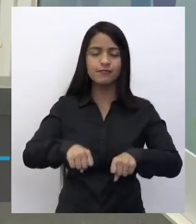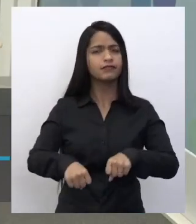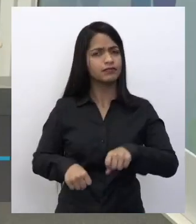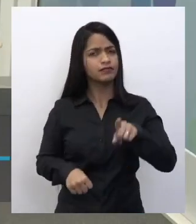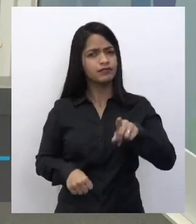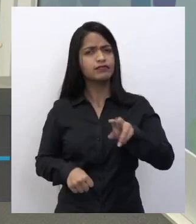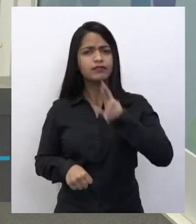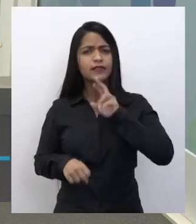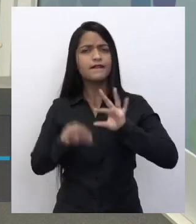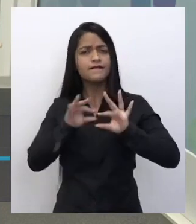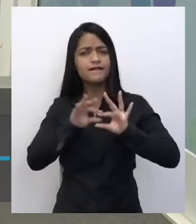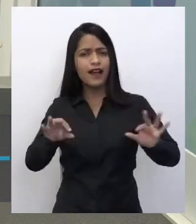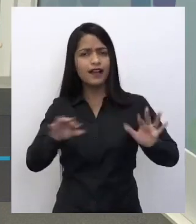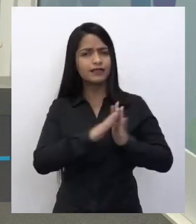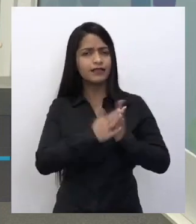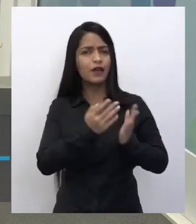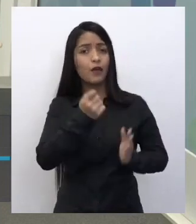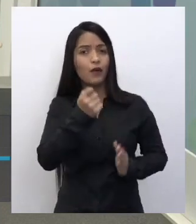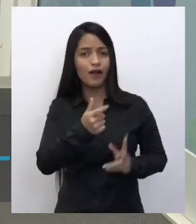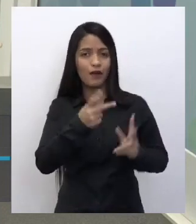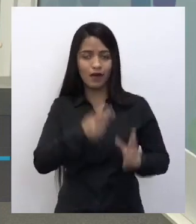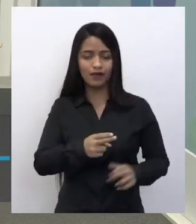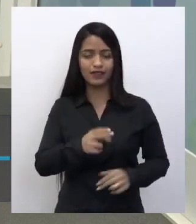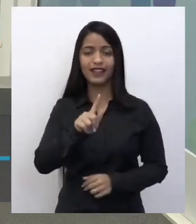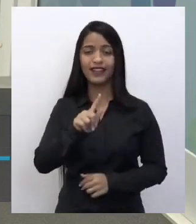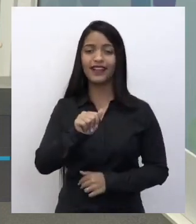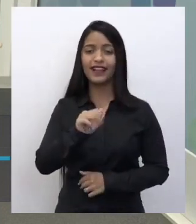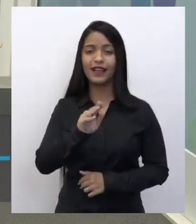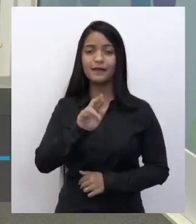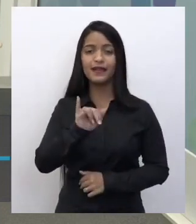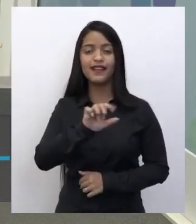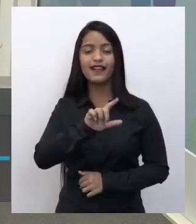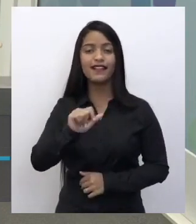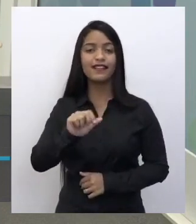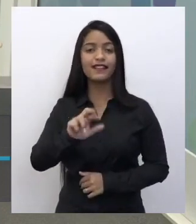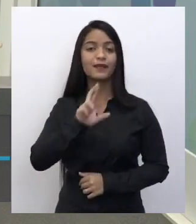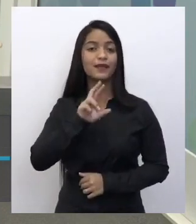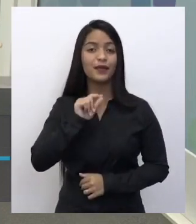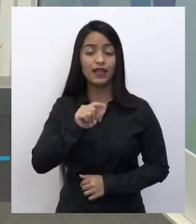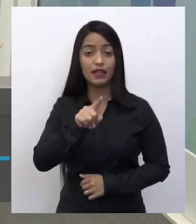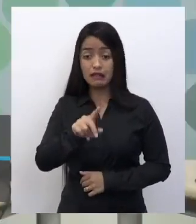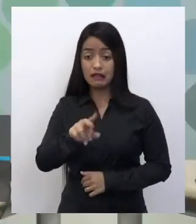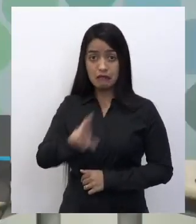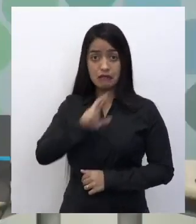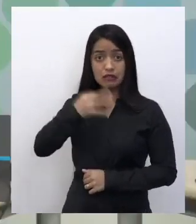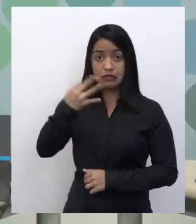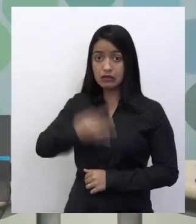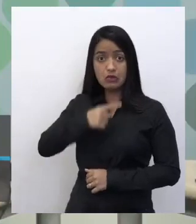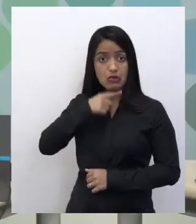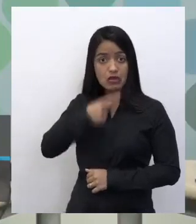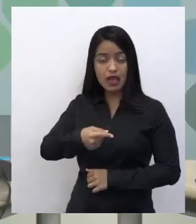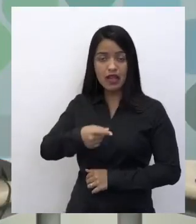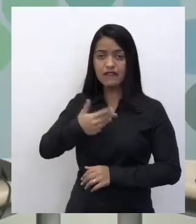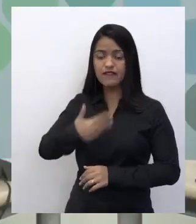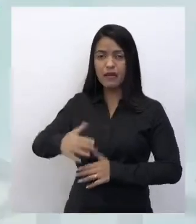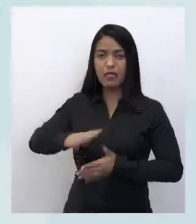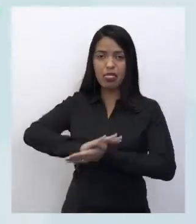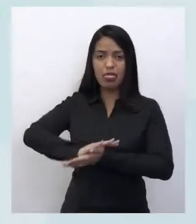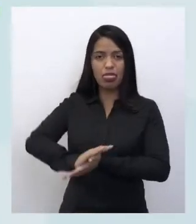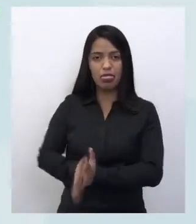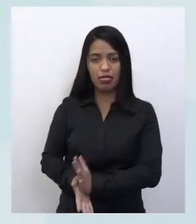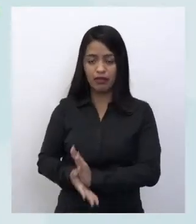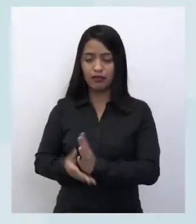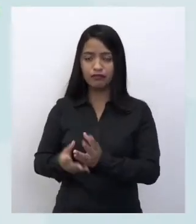a Gabriela, virava patê. Virava patê? Então vamos lá, verificando respostas aí. Esfinge era